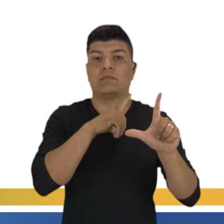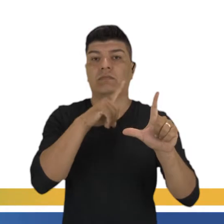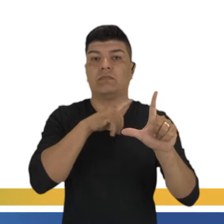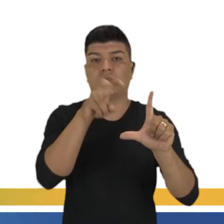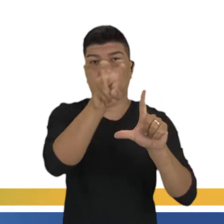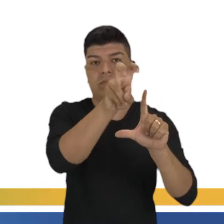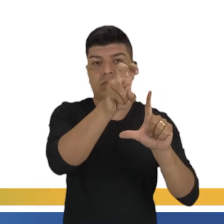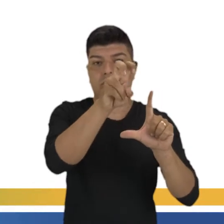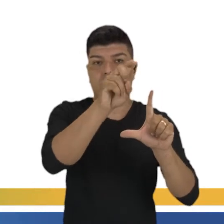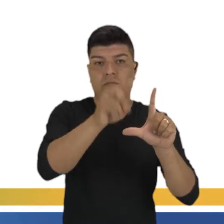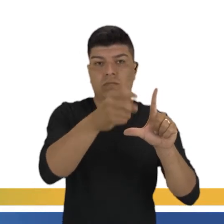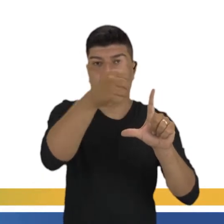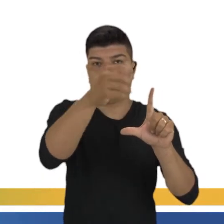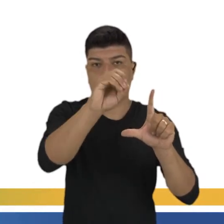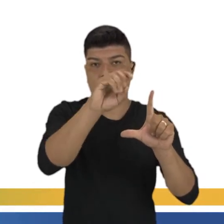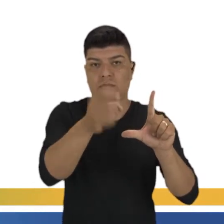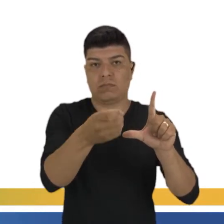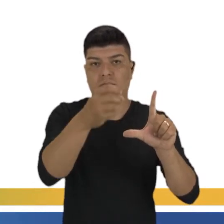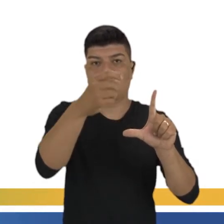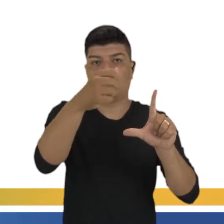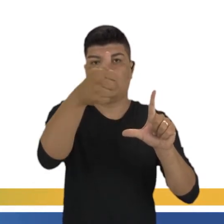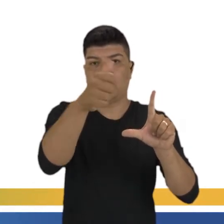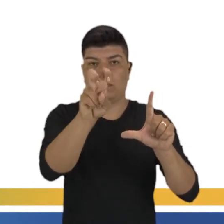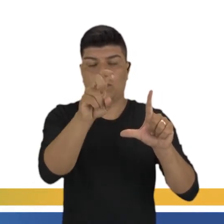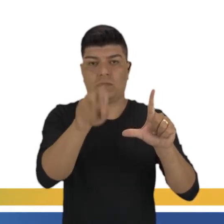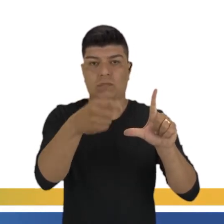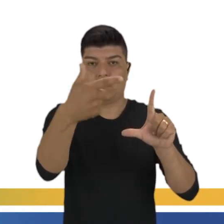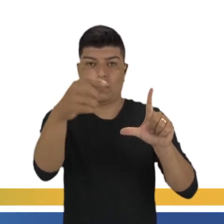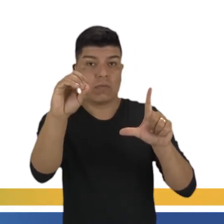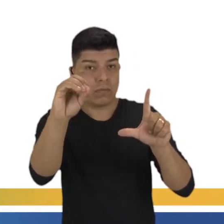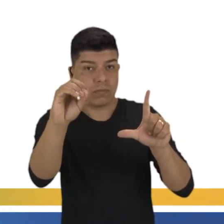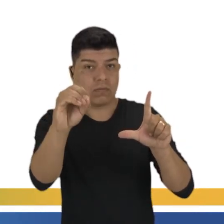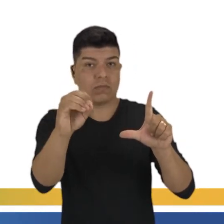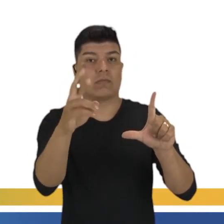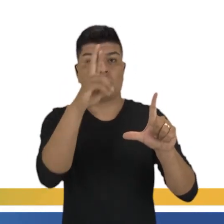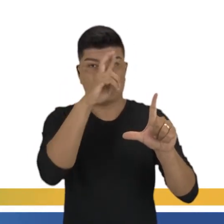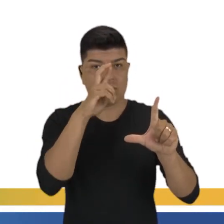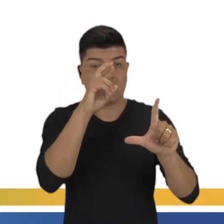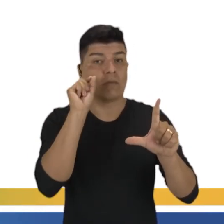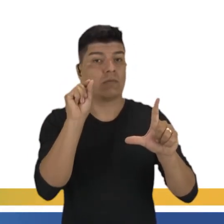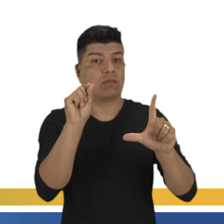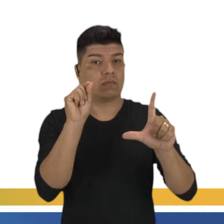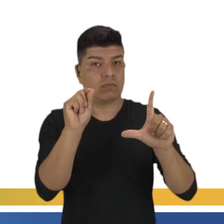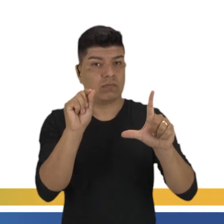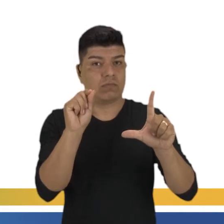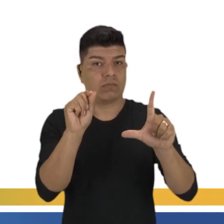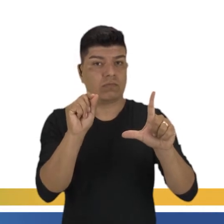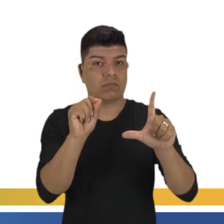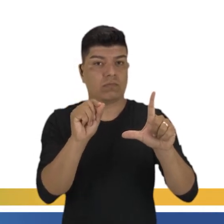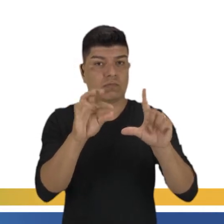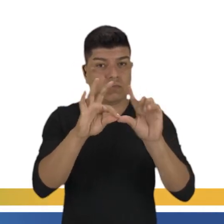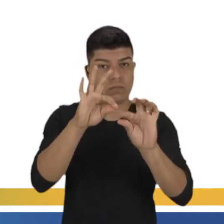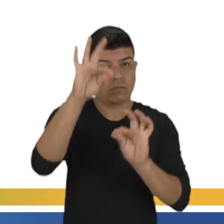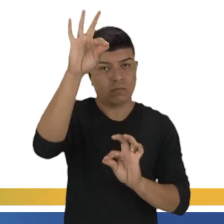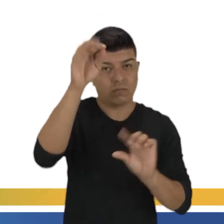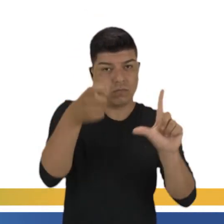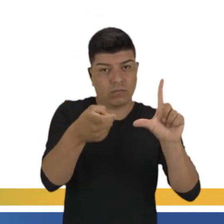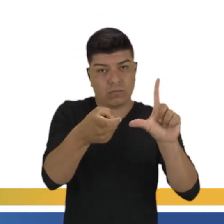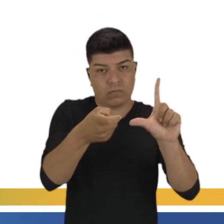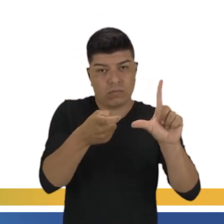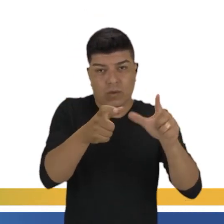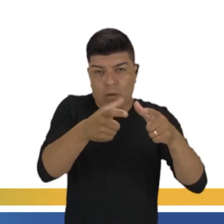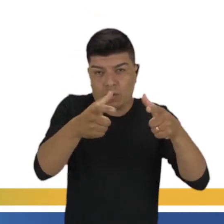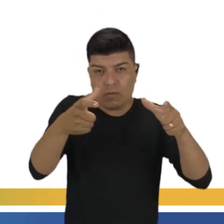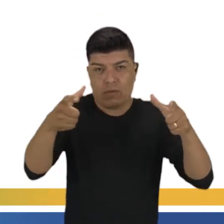os 5, 10, 15 e 20. Então, observe que à medida que o x